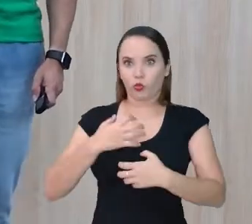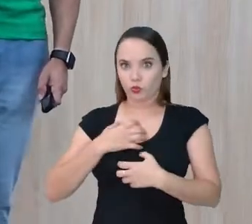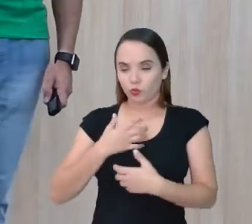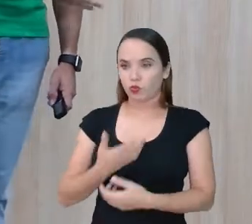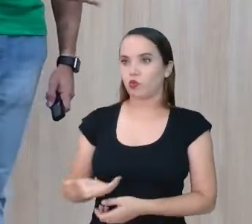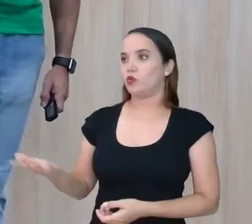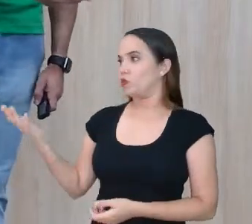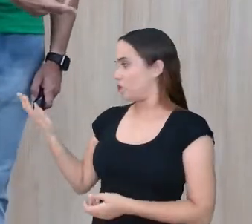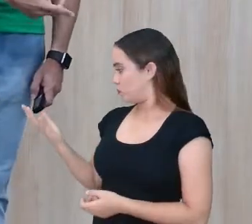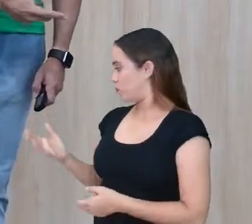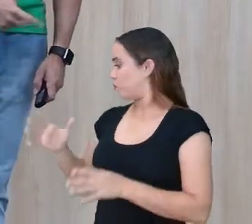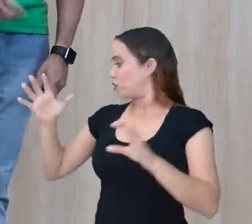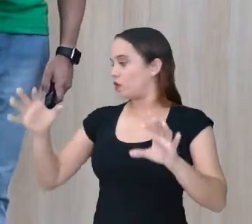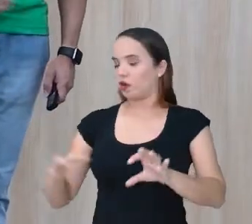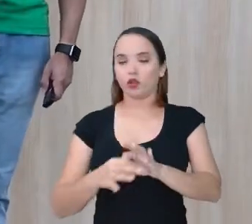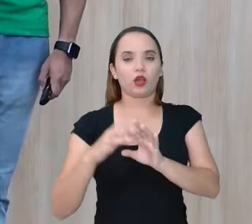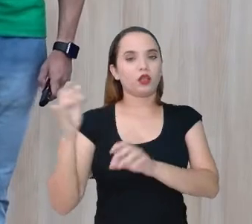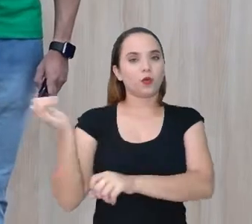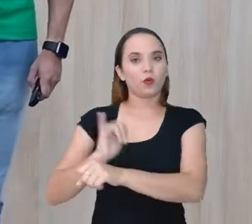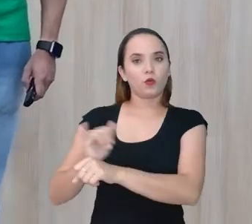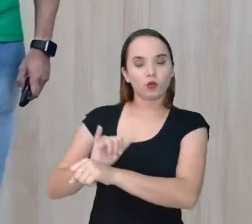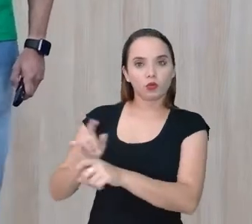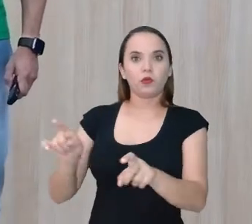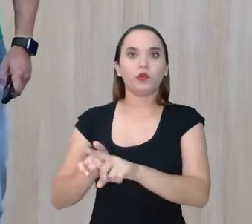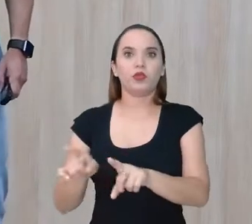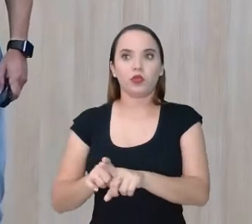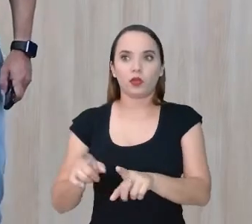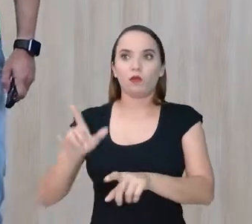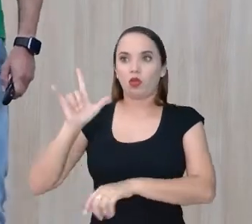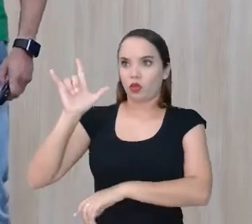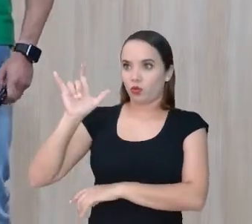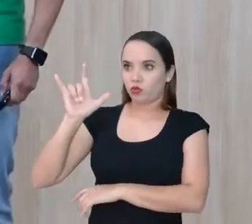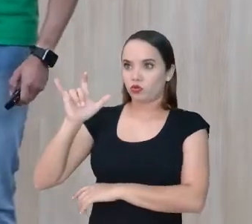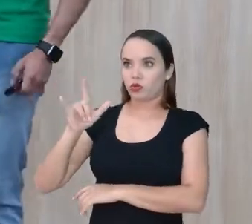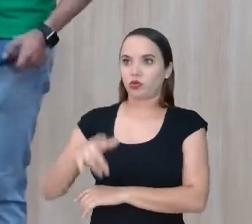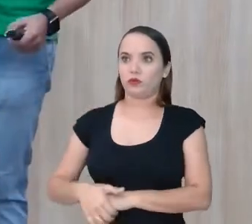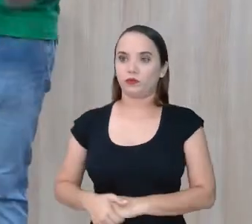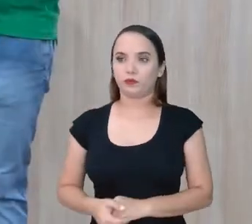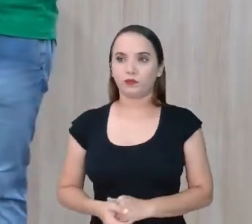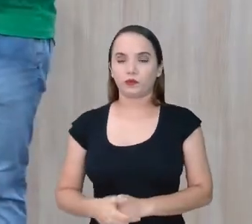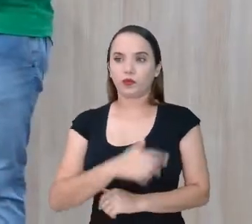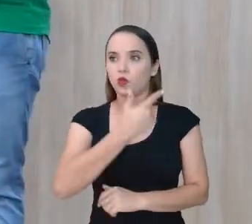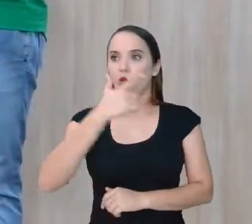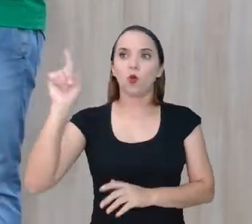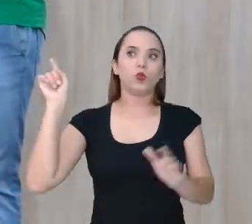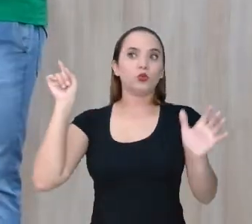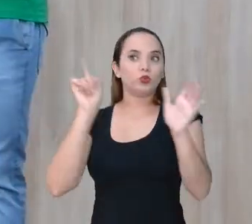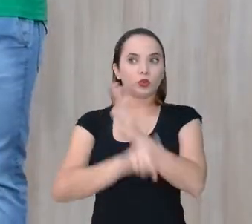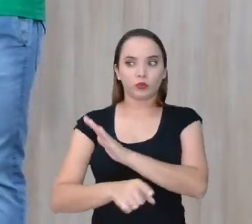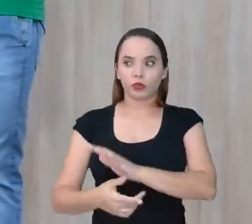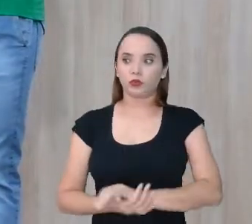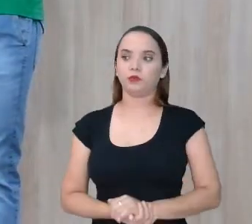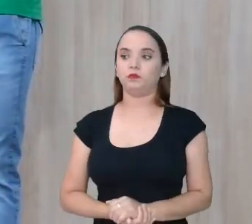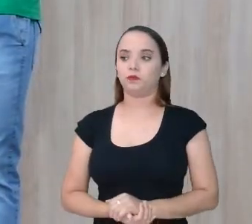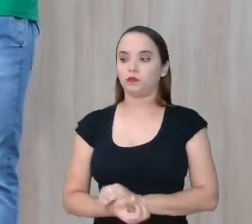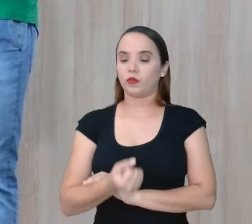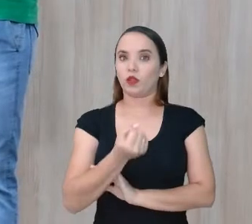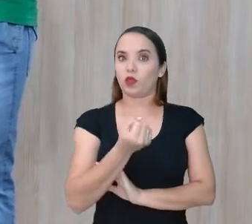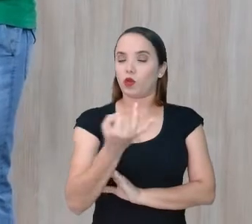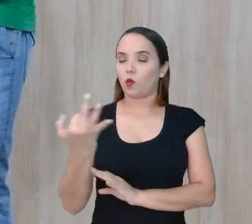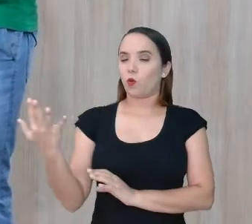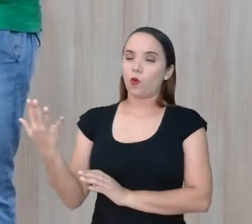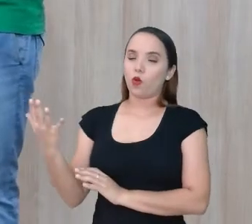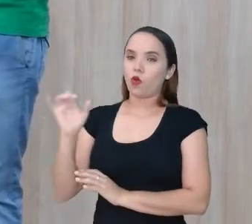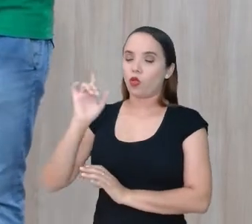relação ao YouTube e também em relação ao Instagram, certo? Outra perguntinha. Quanto